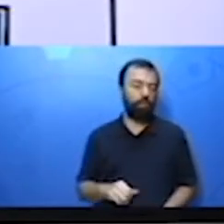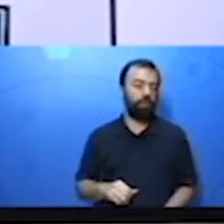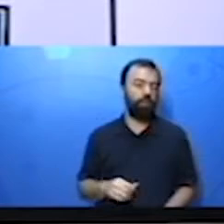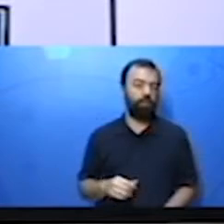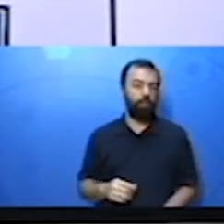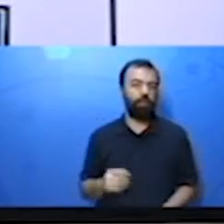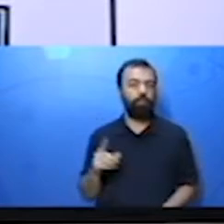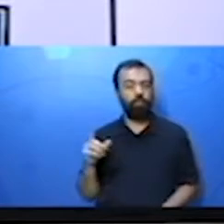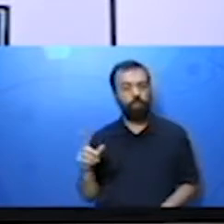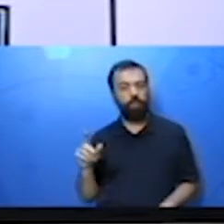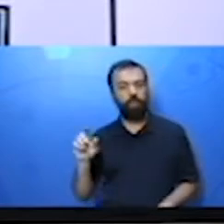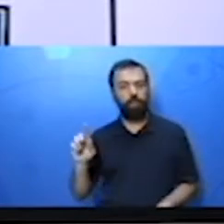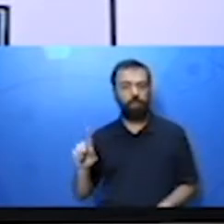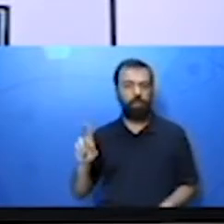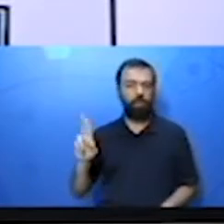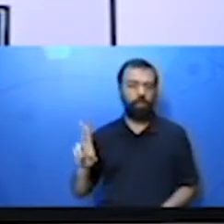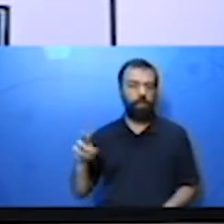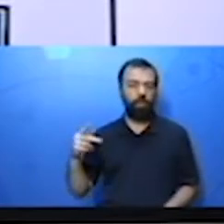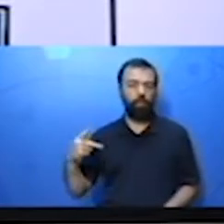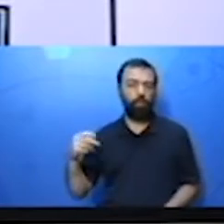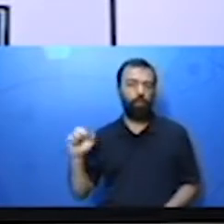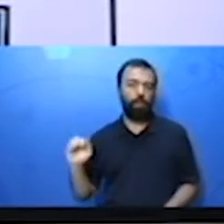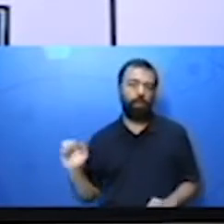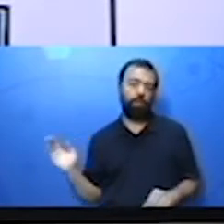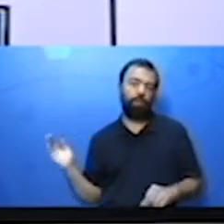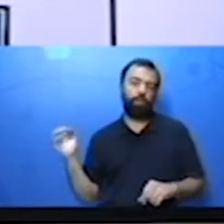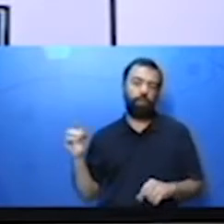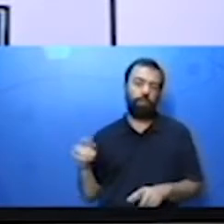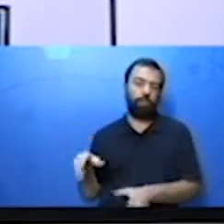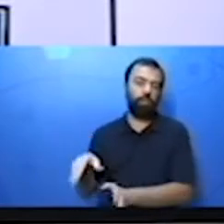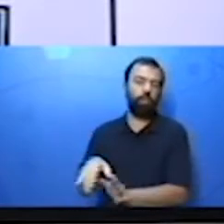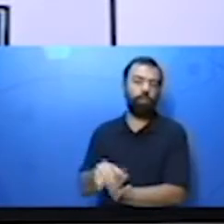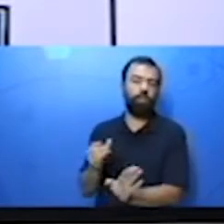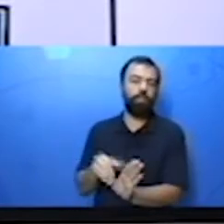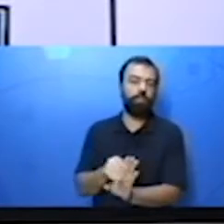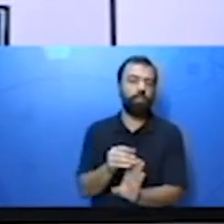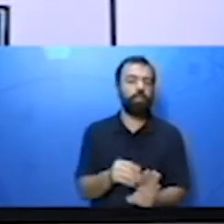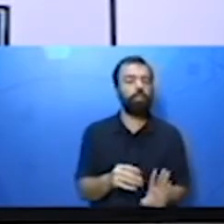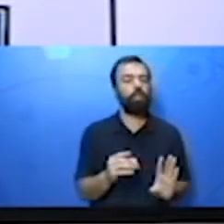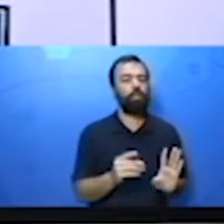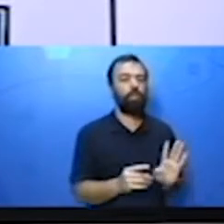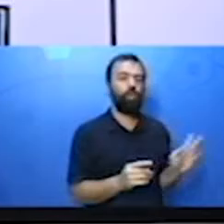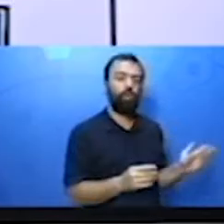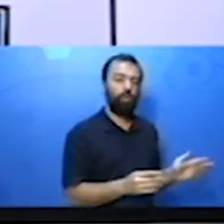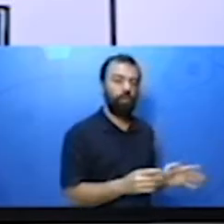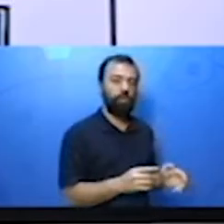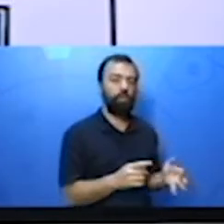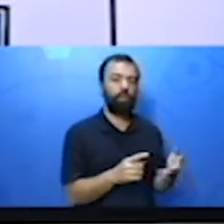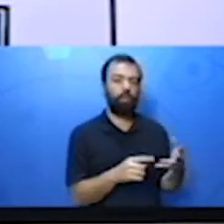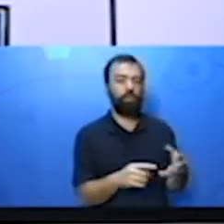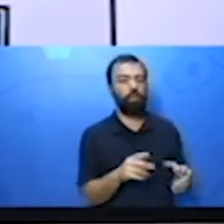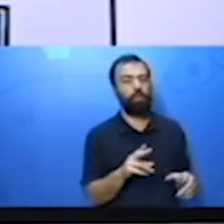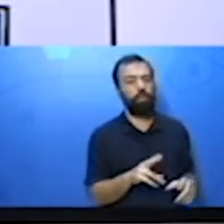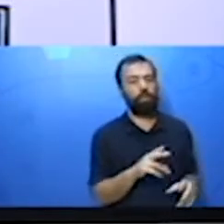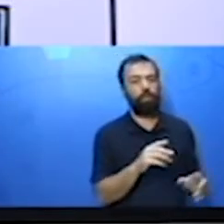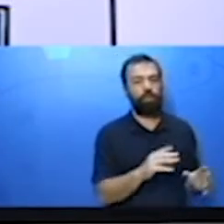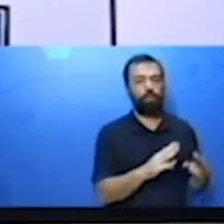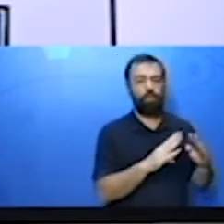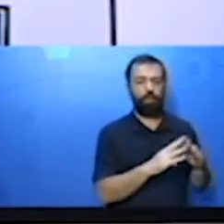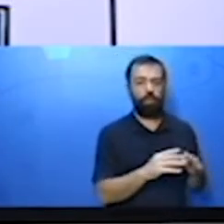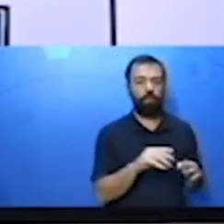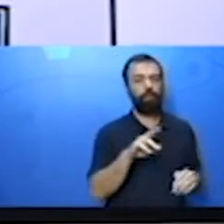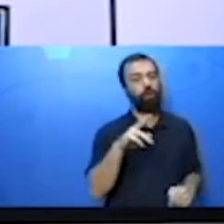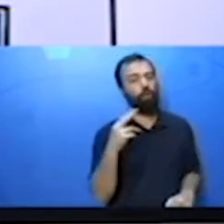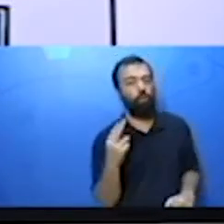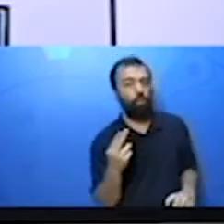lá você será indicado onde deve ir. Se vai voltar para casa com medicação ou se